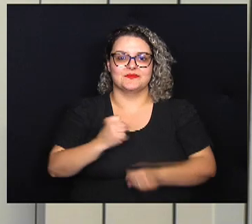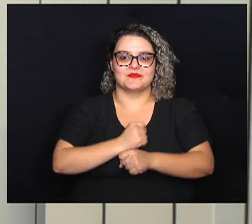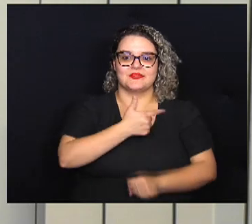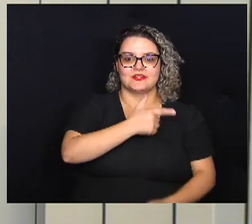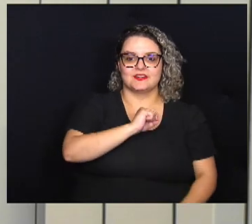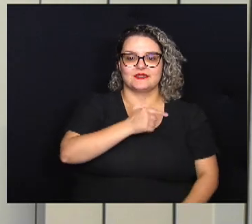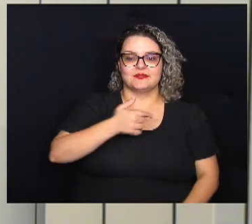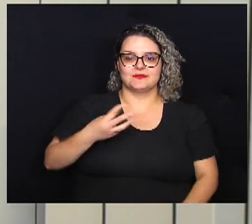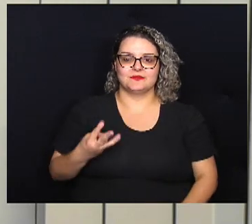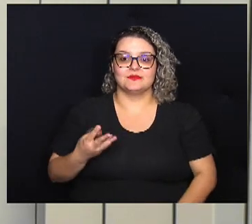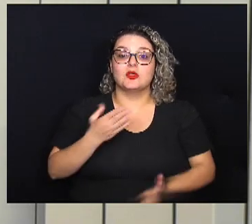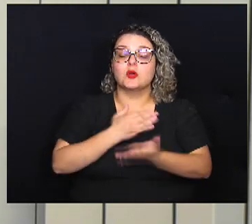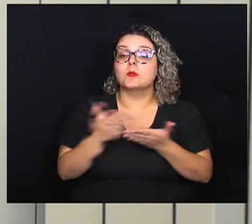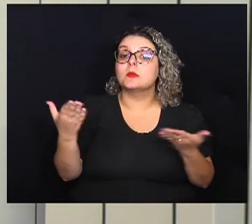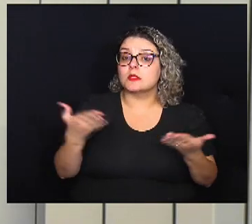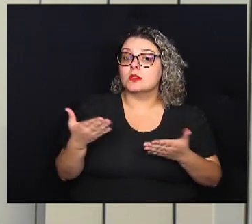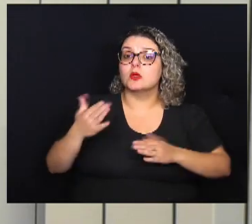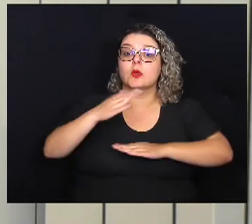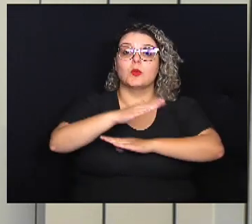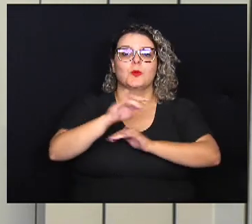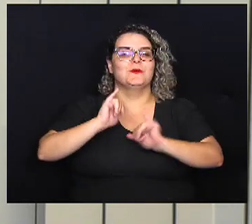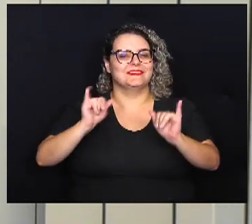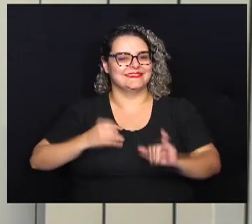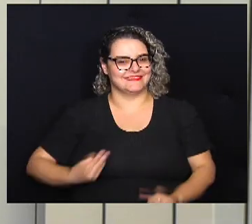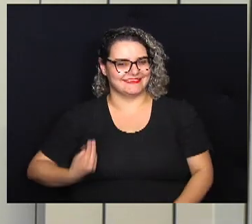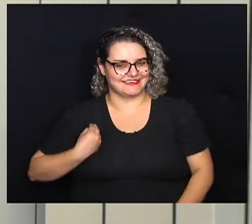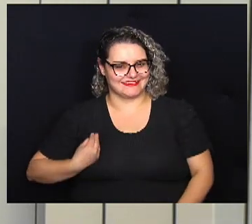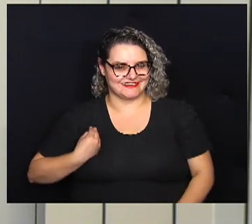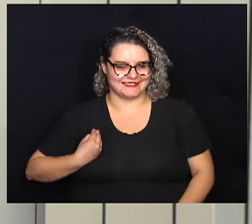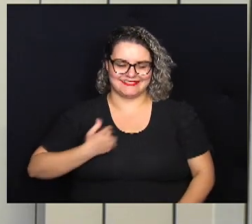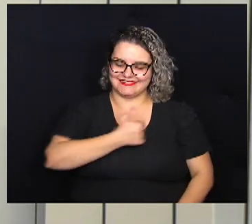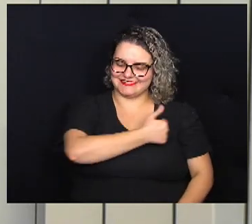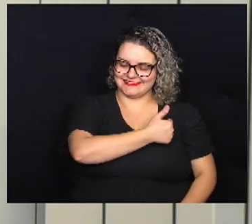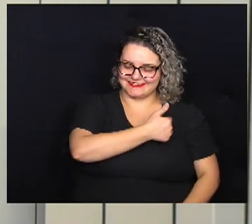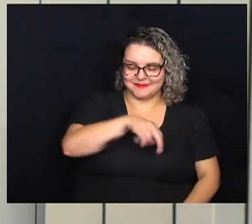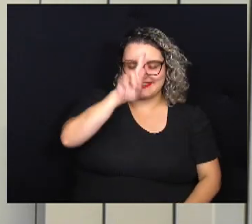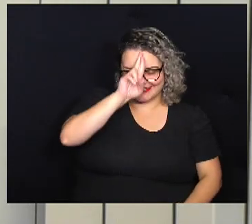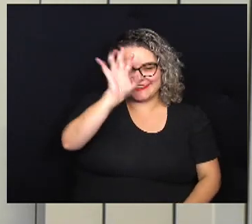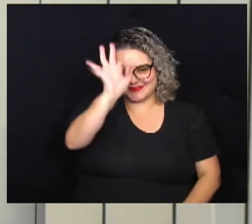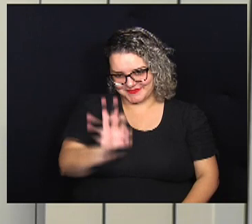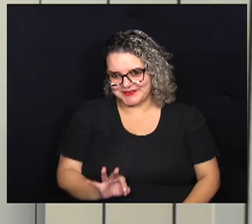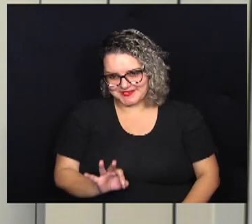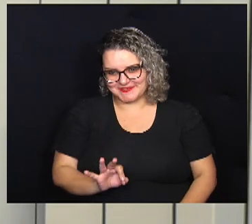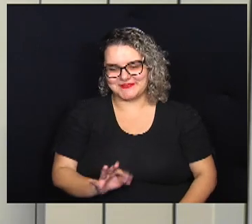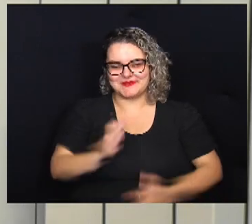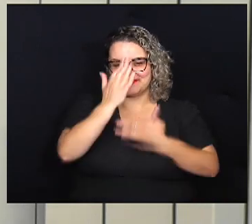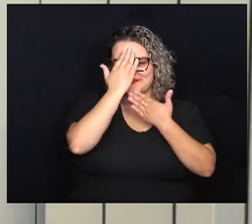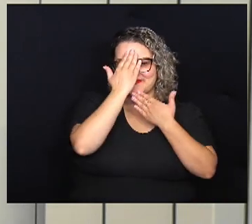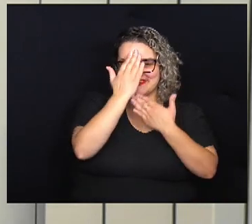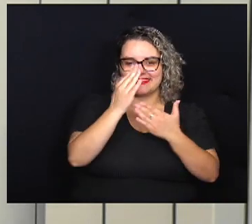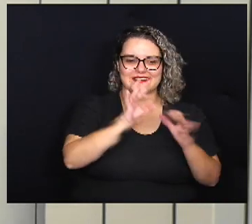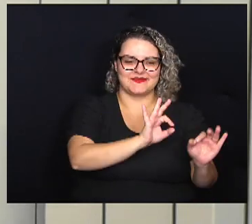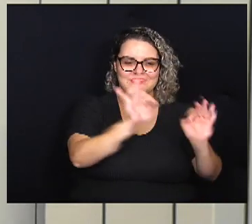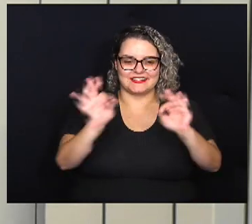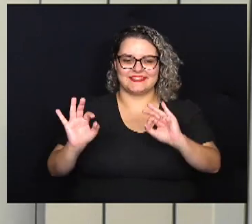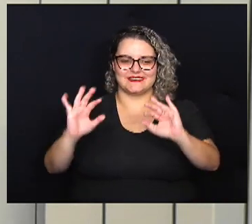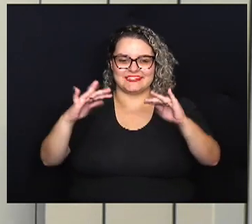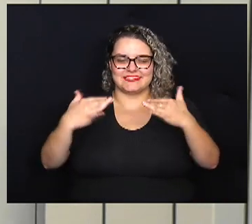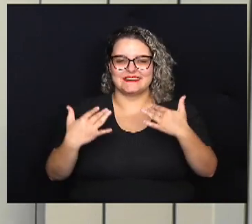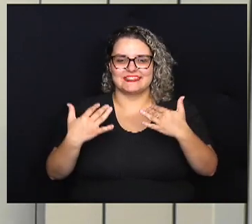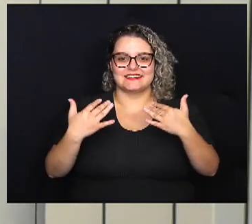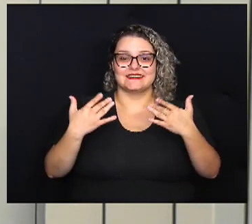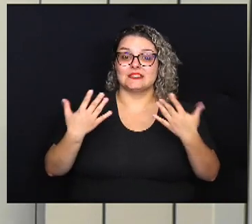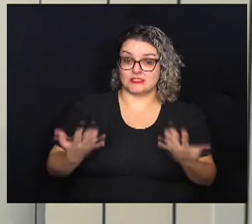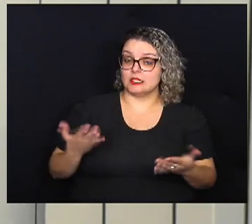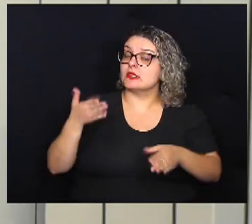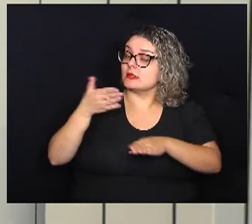2023. Começa agora o Câmara Notícia ao vivo, meio-dia em ponto. Muito obrigado pela sua companhia, pela sua audiência